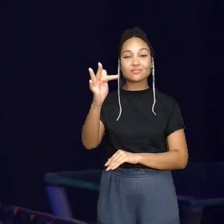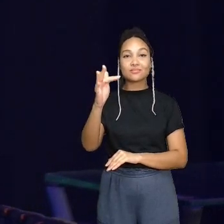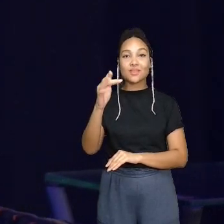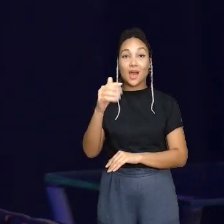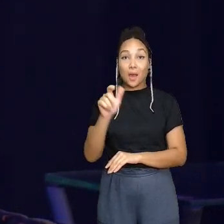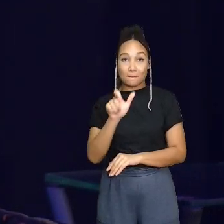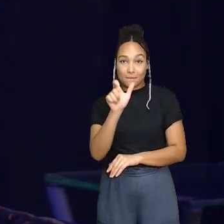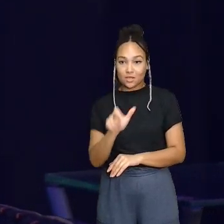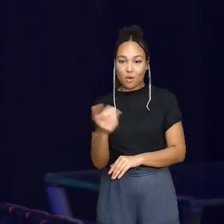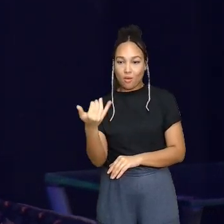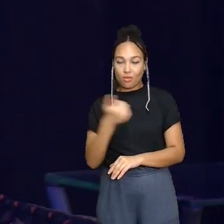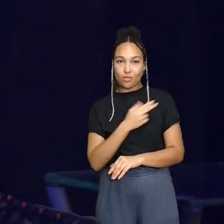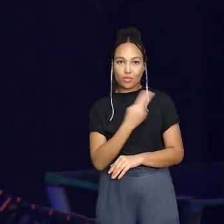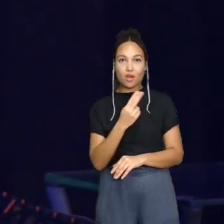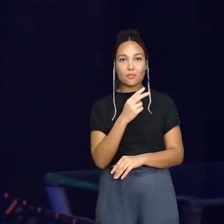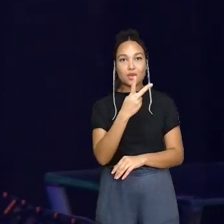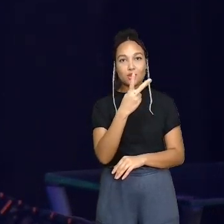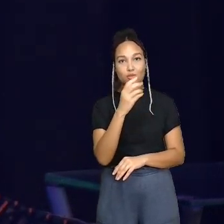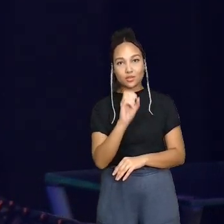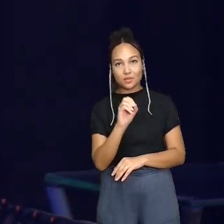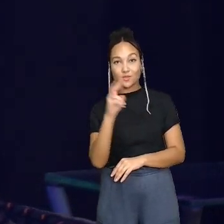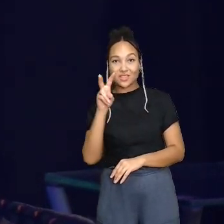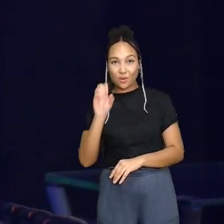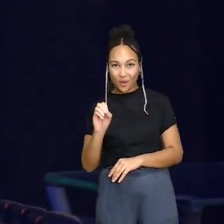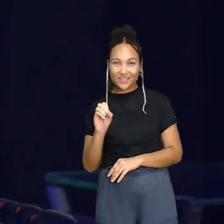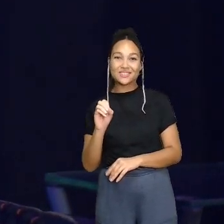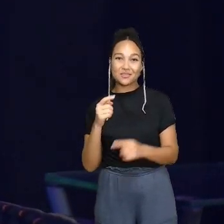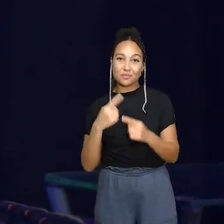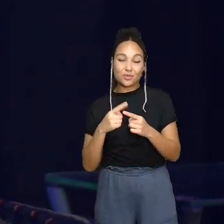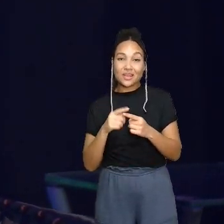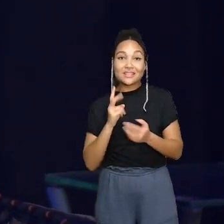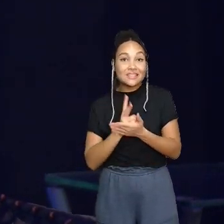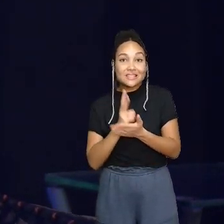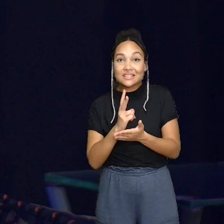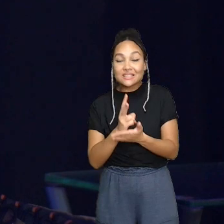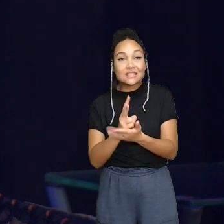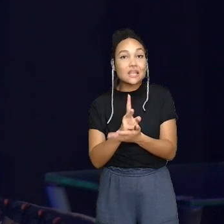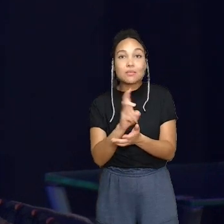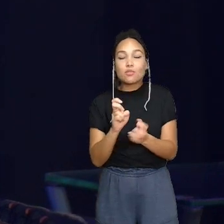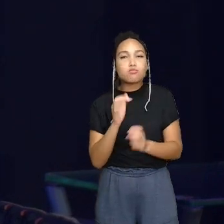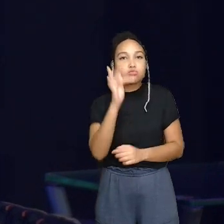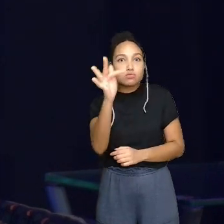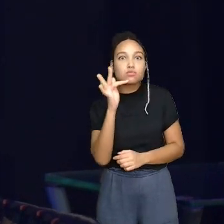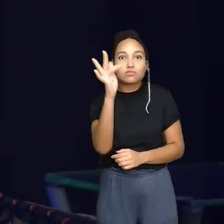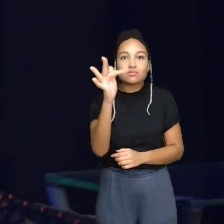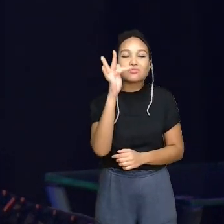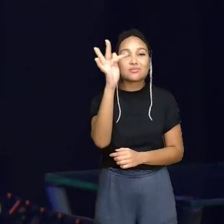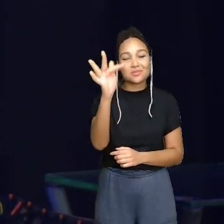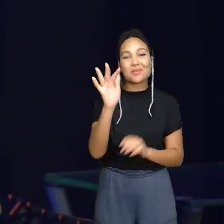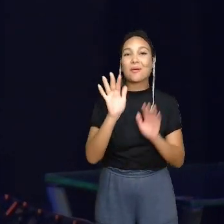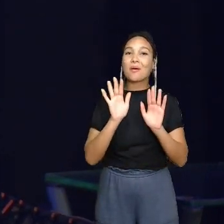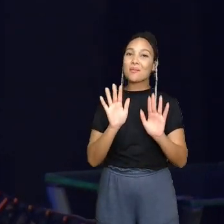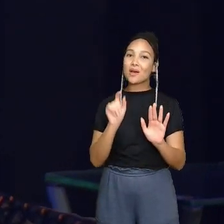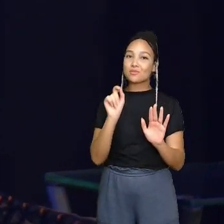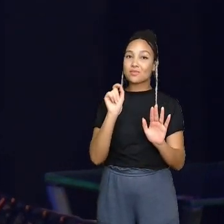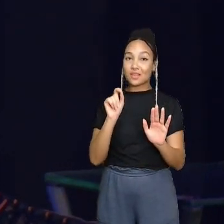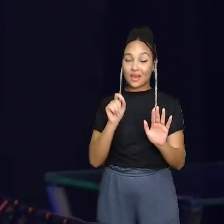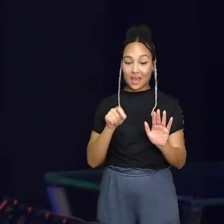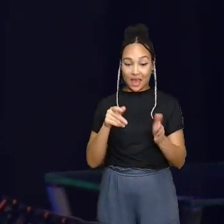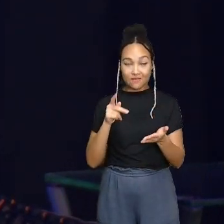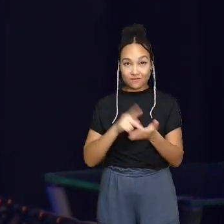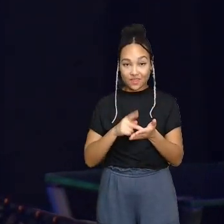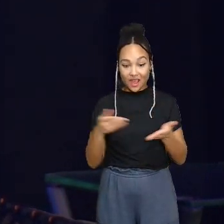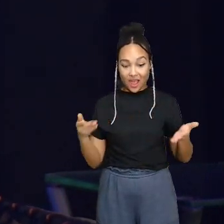2050. E aí, por estar falando tanto sobre futuro, mas ao mesmo tempo a minha realidade não